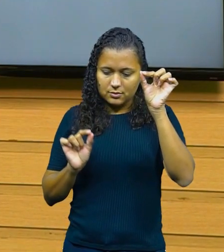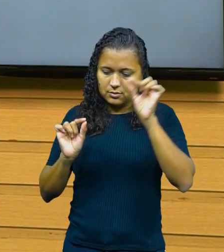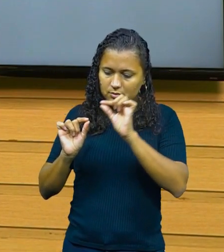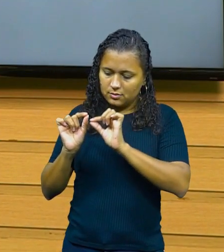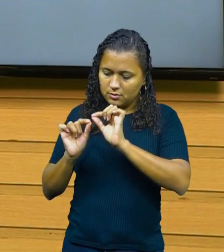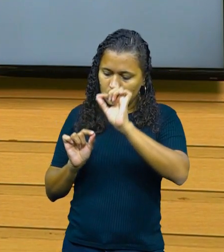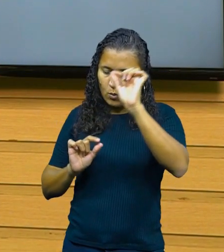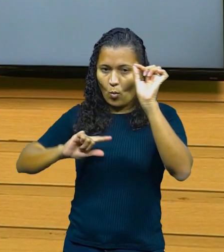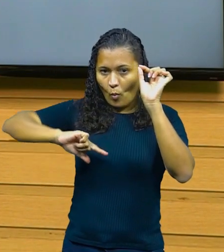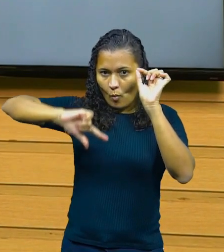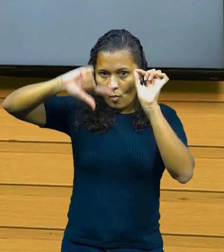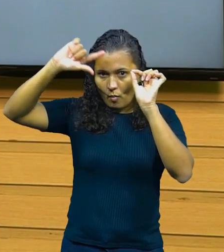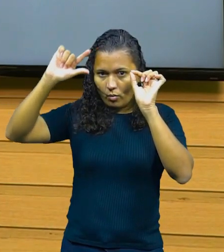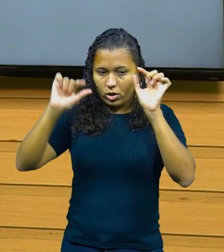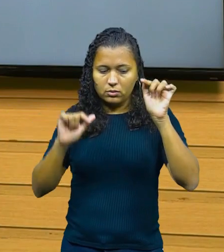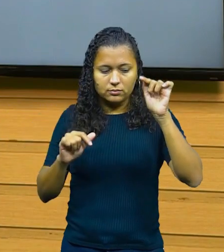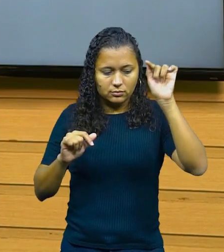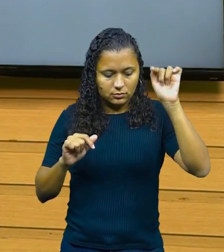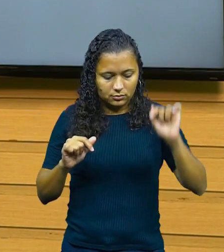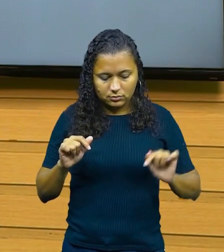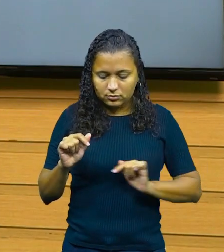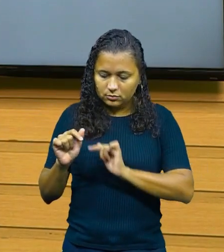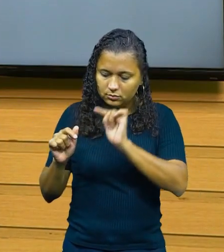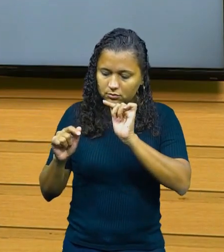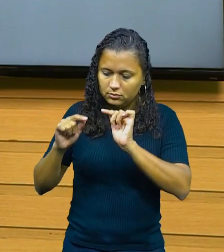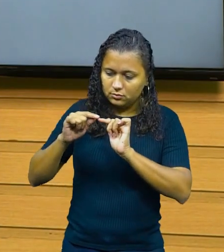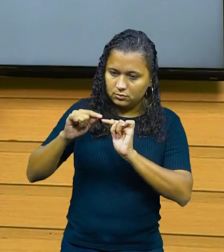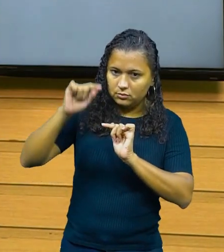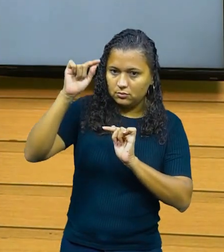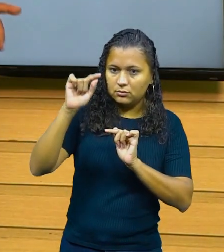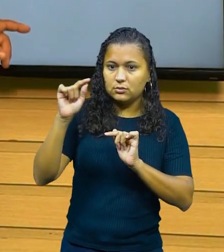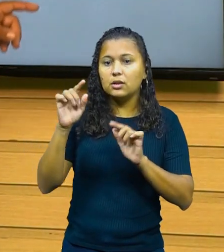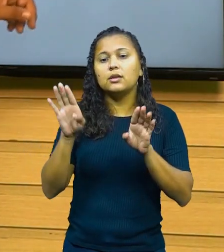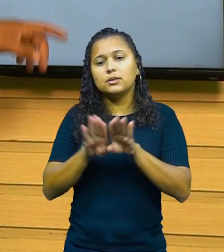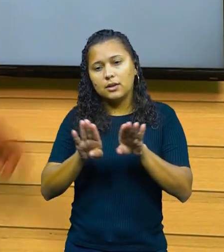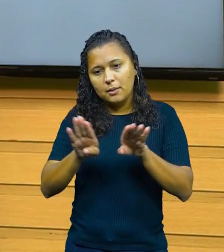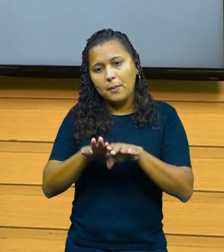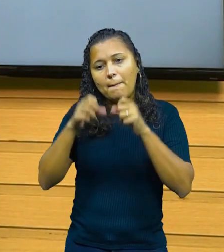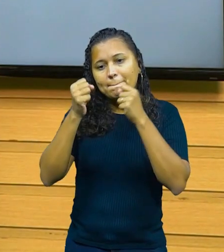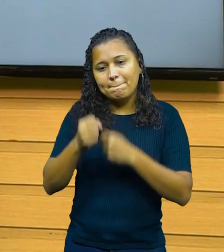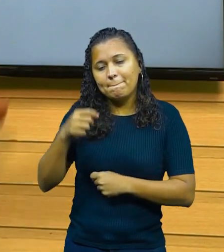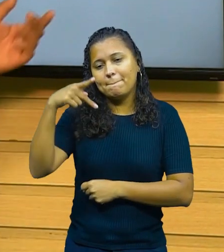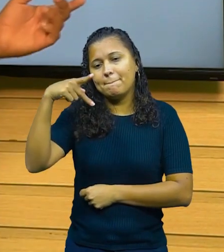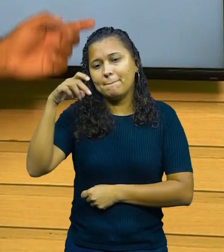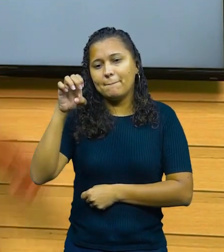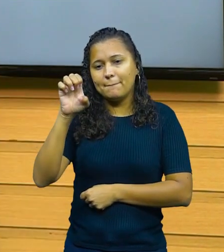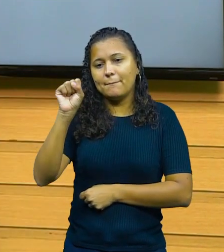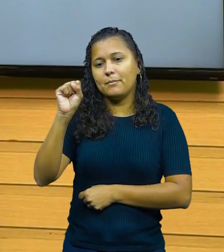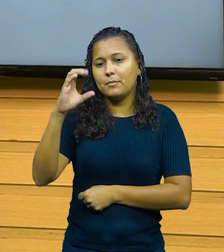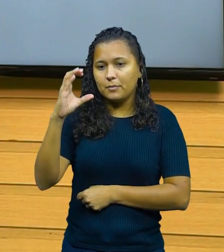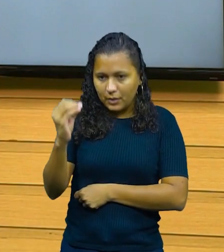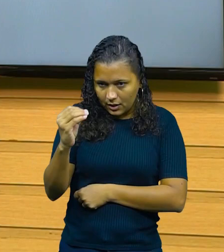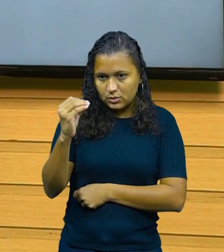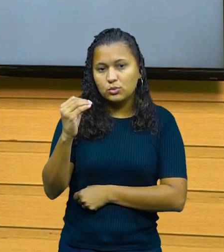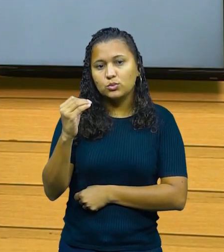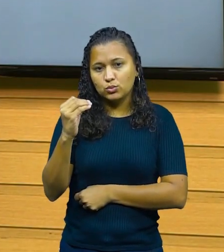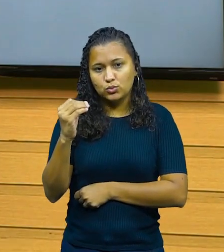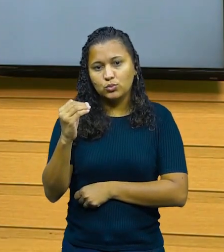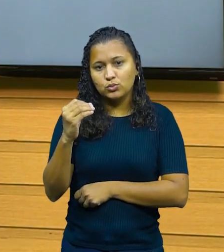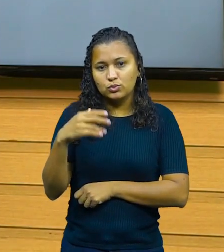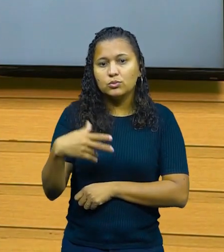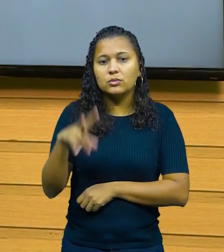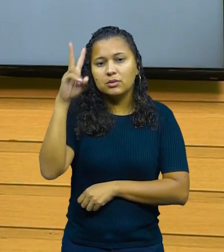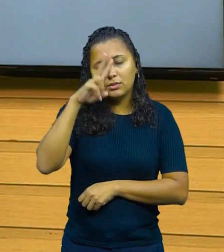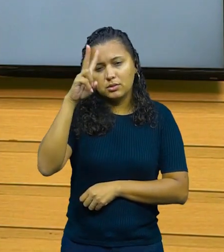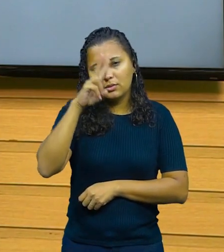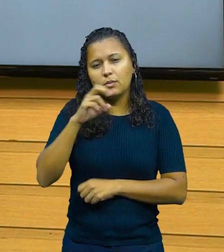aqui, do formato ali de U, né? E o peso específico do líquido utilizado no namômetro. Lembre-se que